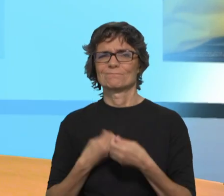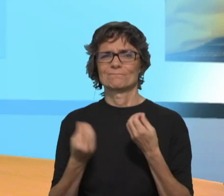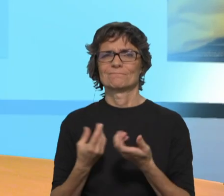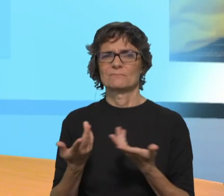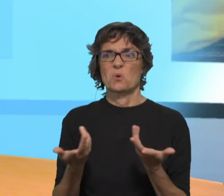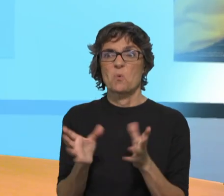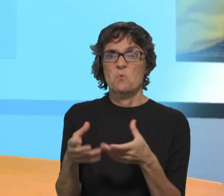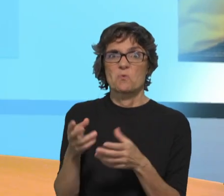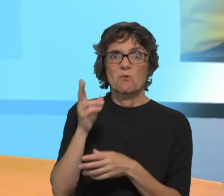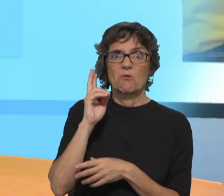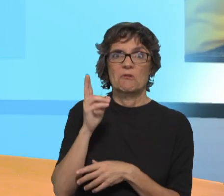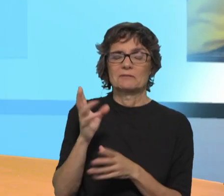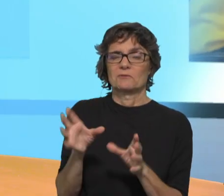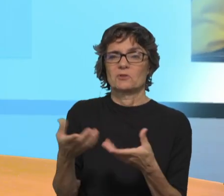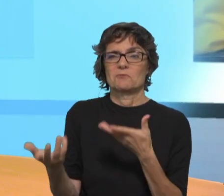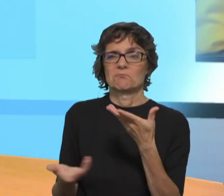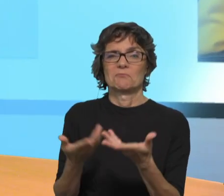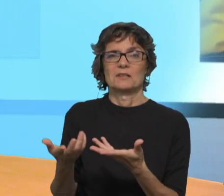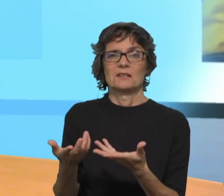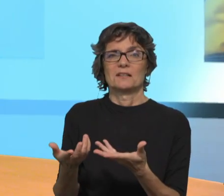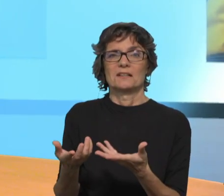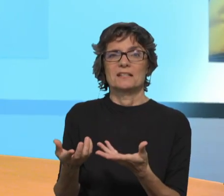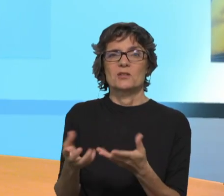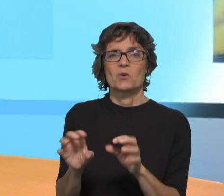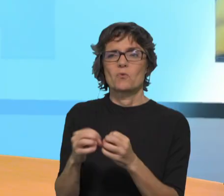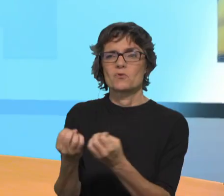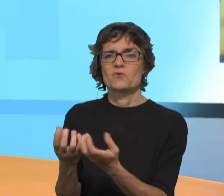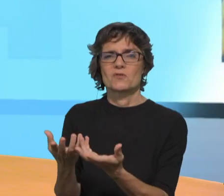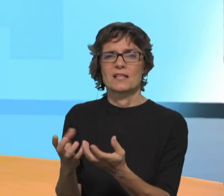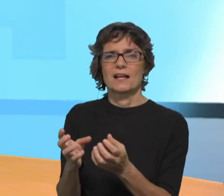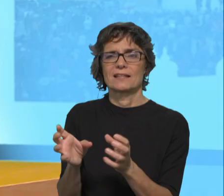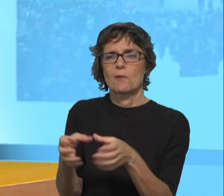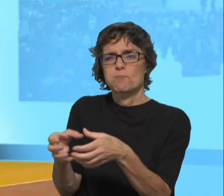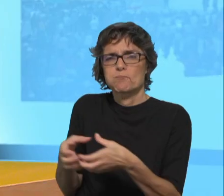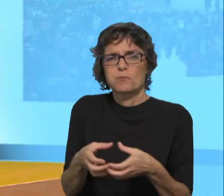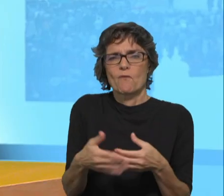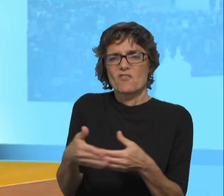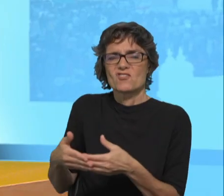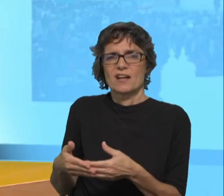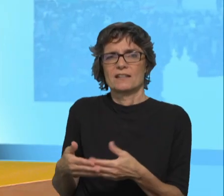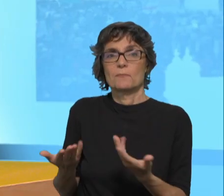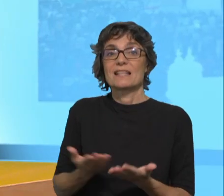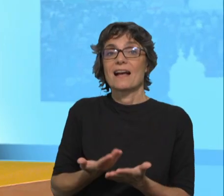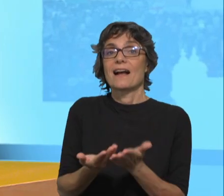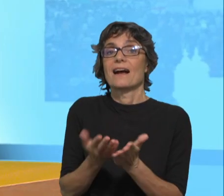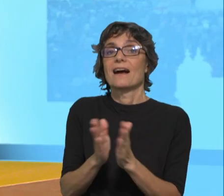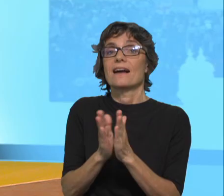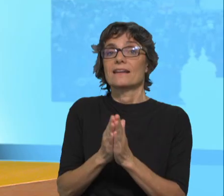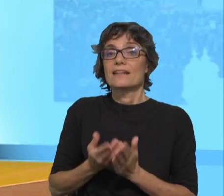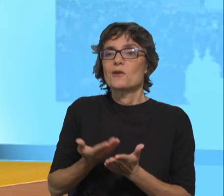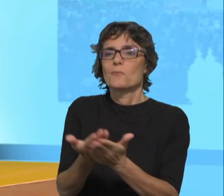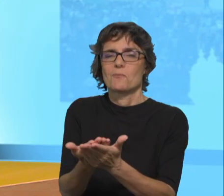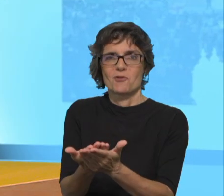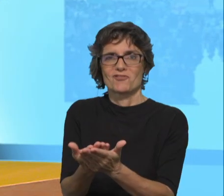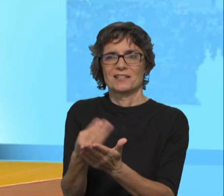tribos sociais, e depois a Igreja tem uma proposta para eles, como é que se passa e se assume, ao